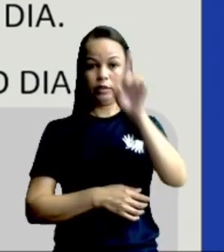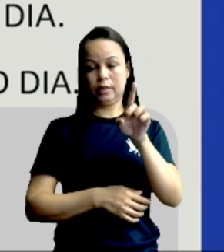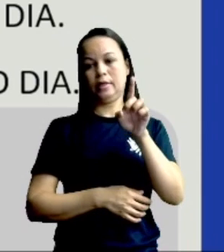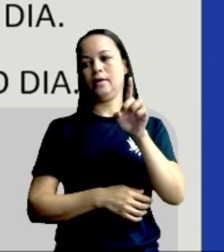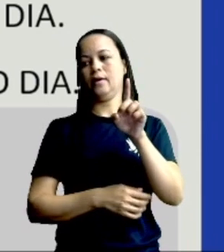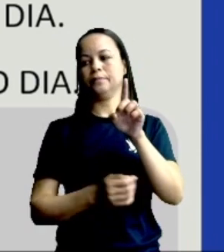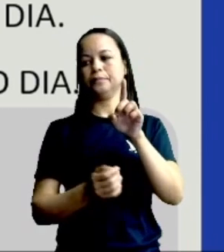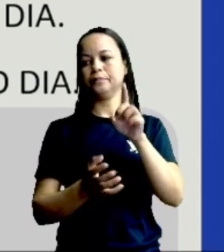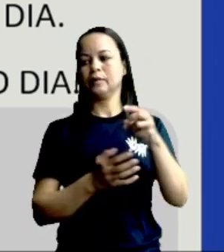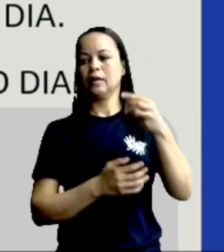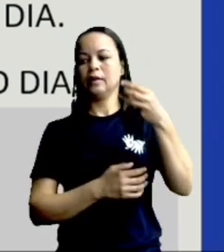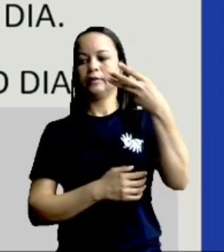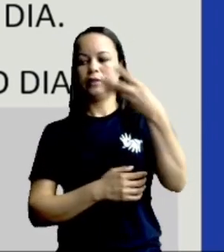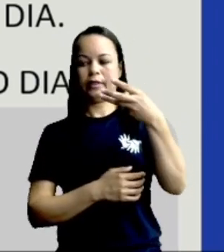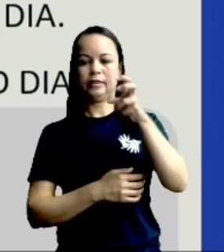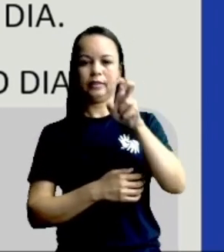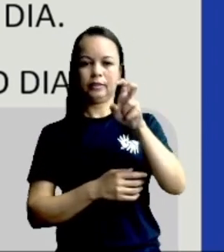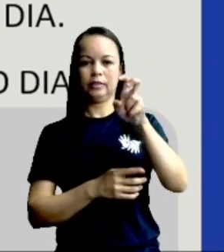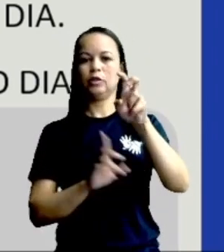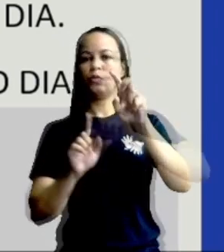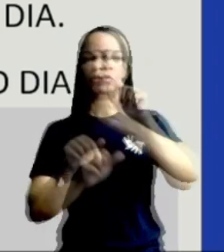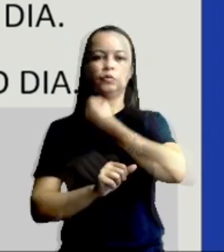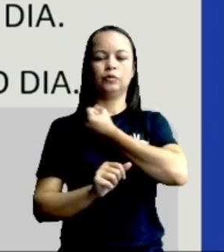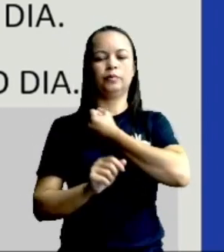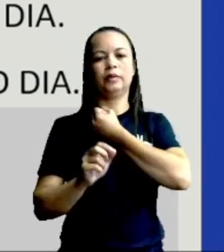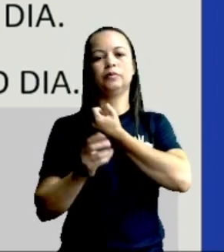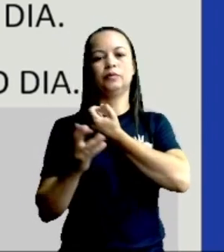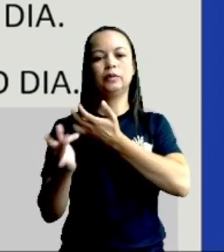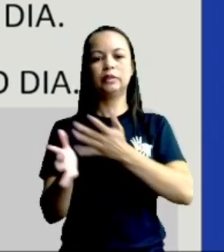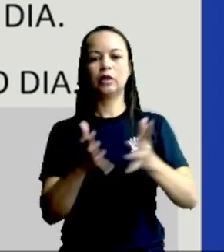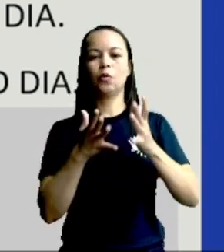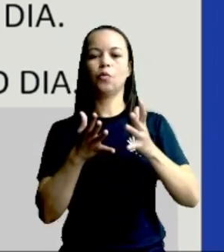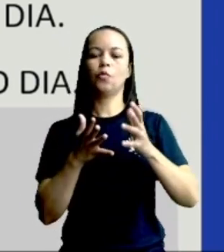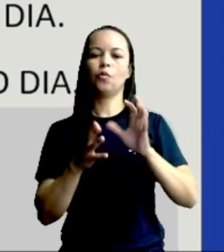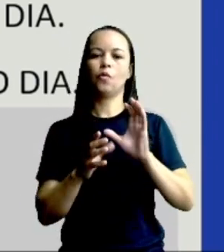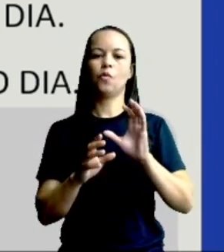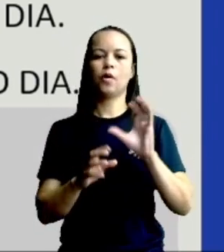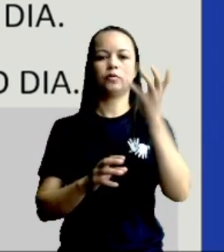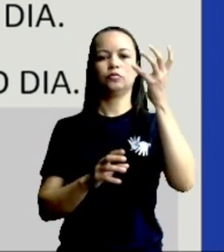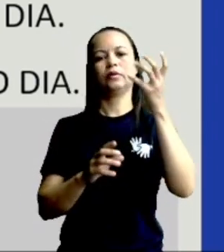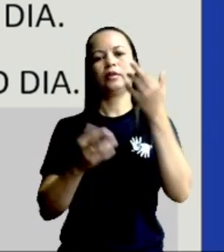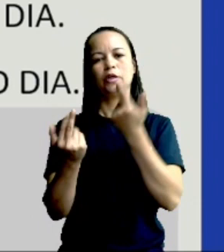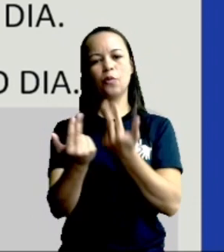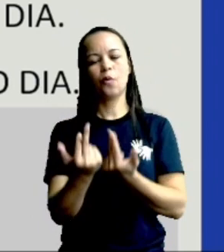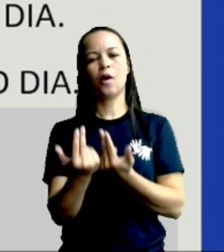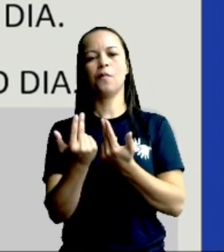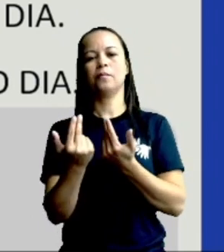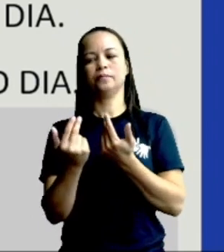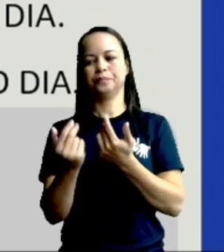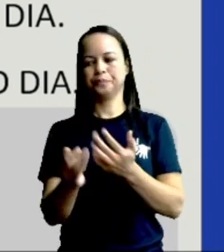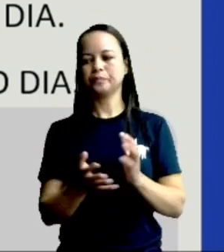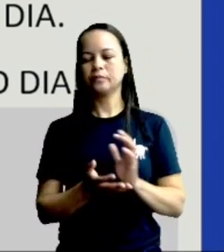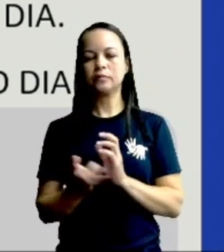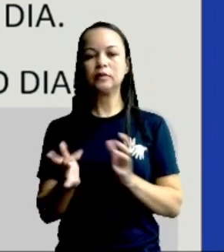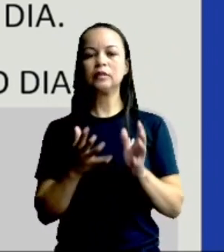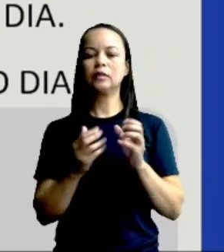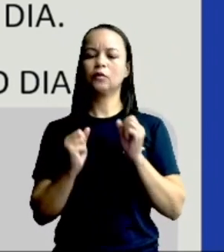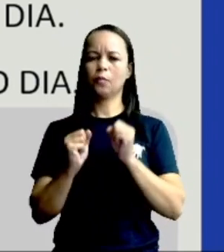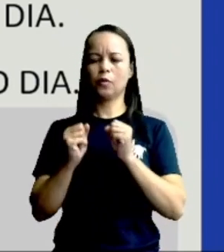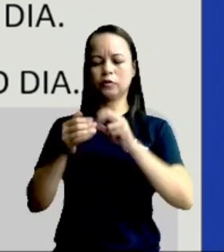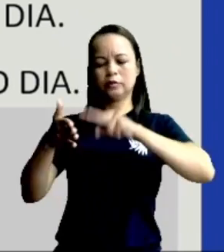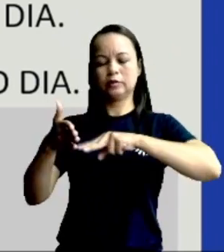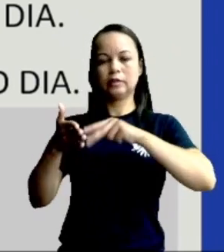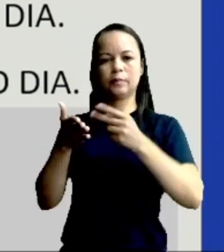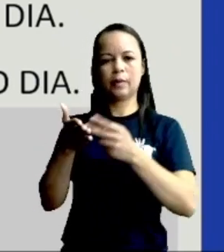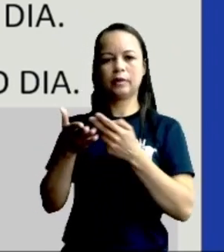de comutativa da adição, tá? O resultado vai ser o mesmo. Eu posso somar 35 mais 37, 72 páginas,